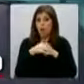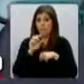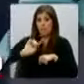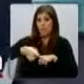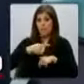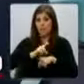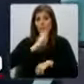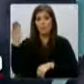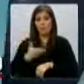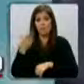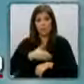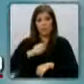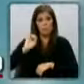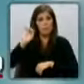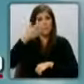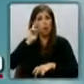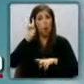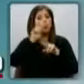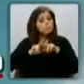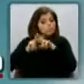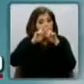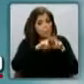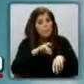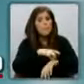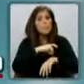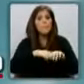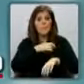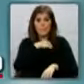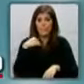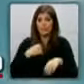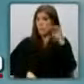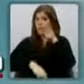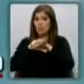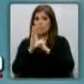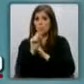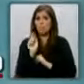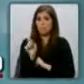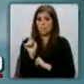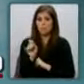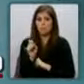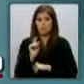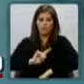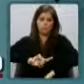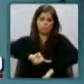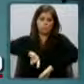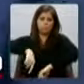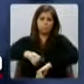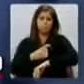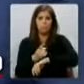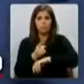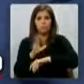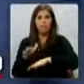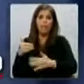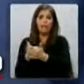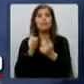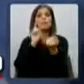tido direito à primeira observação médica, no máximo em 10 minutos. Passou uma hora até ser visto por um